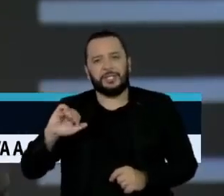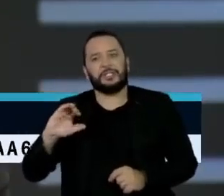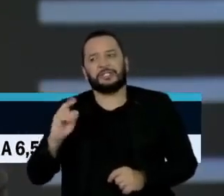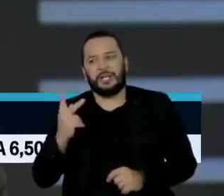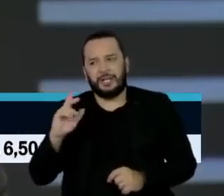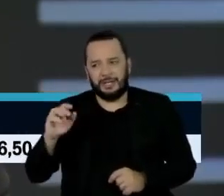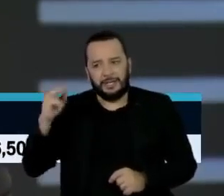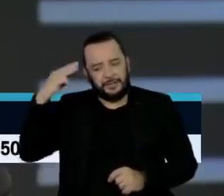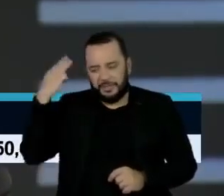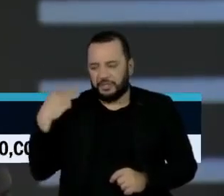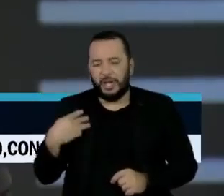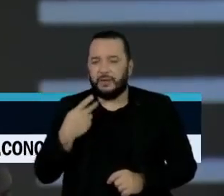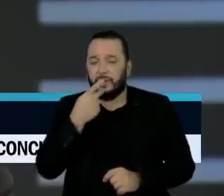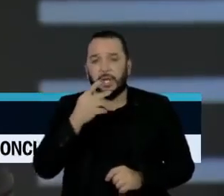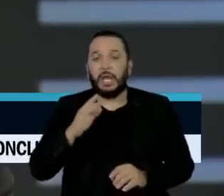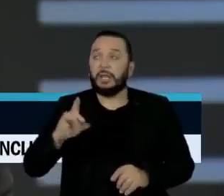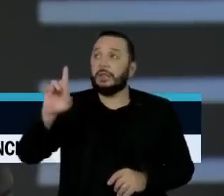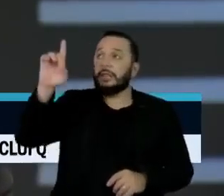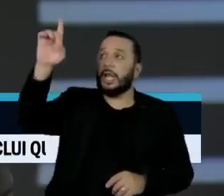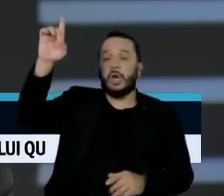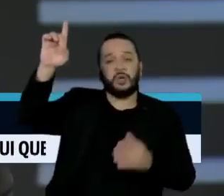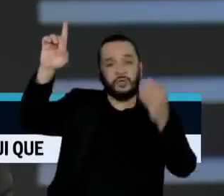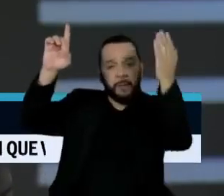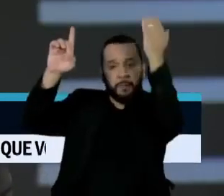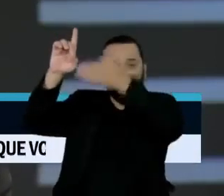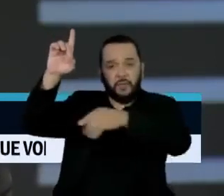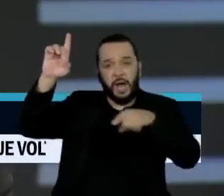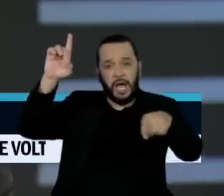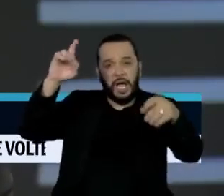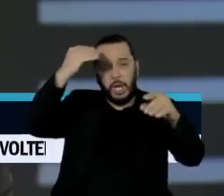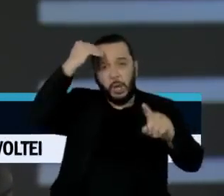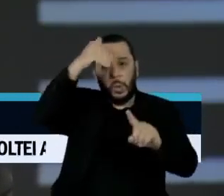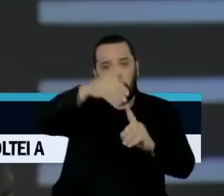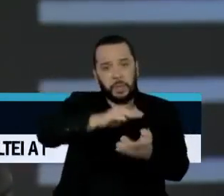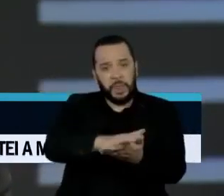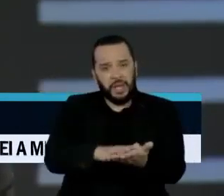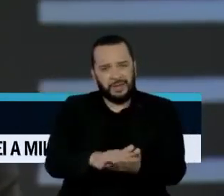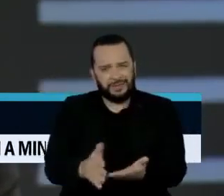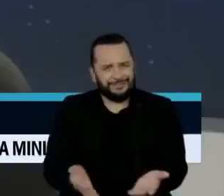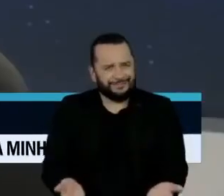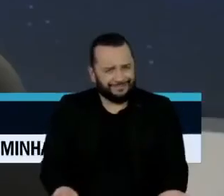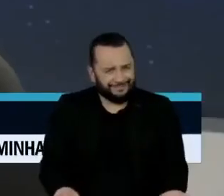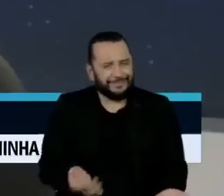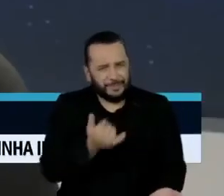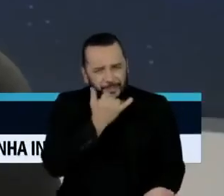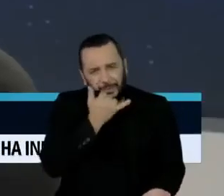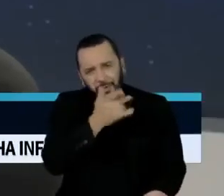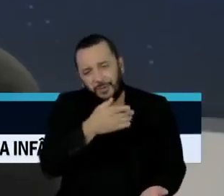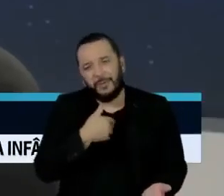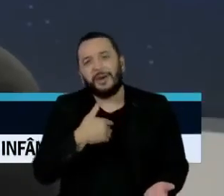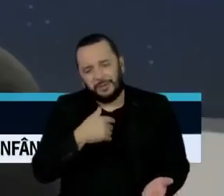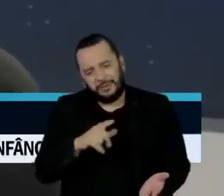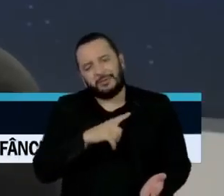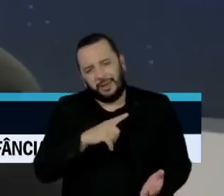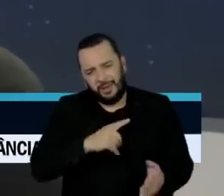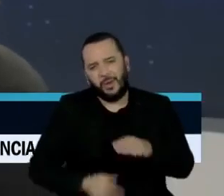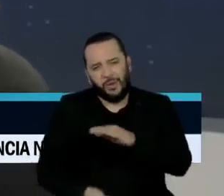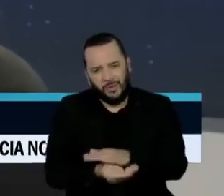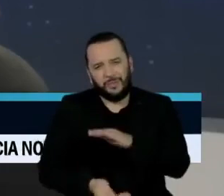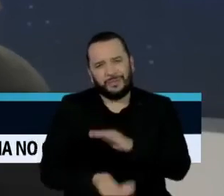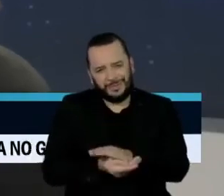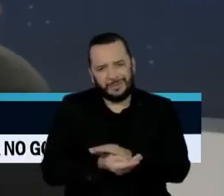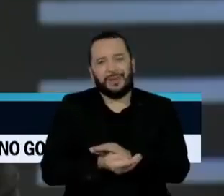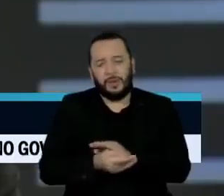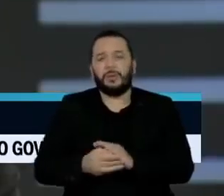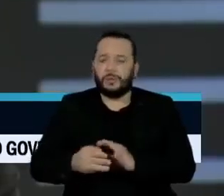prisão de alguém assim tão próximo tira do bolsonaro o discurso de que no governo dele não tem corrupção coloca em xeque